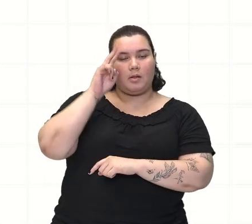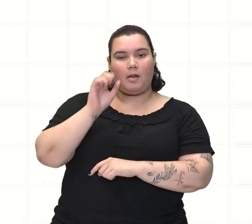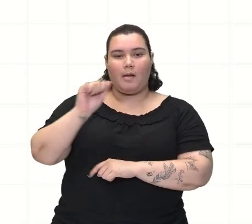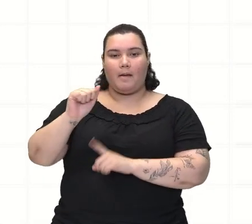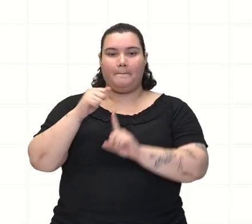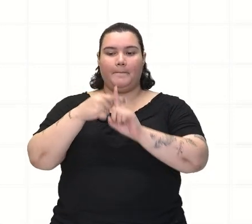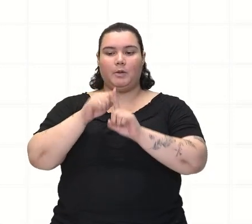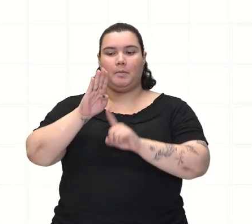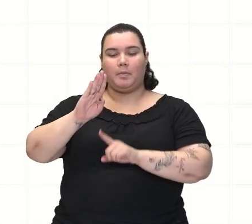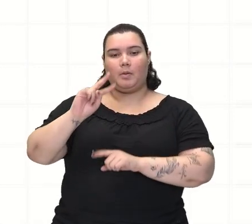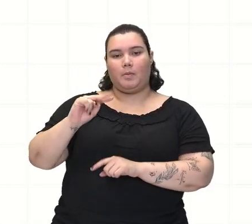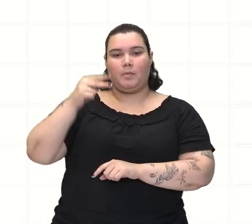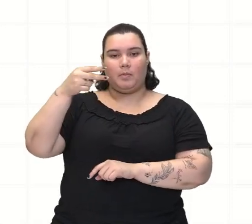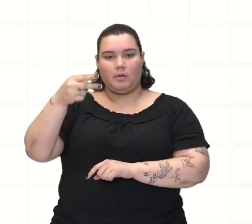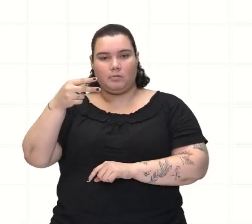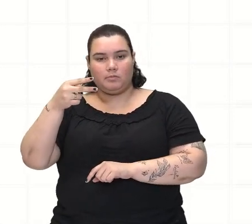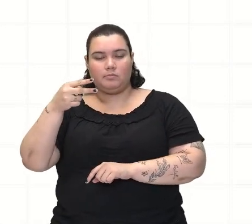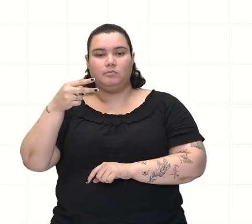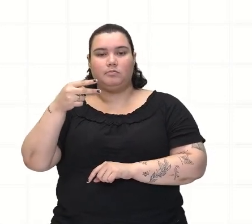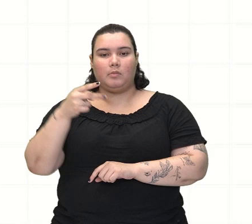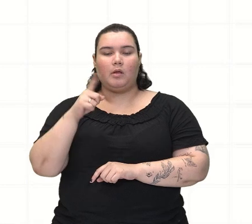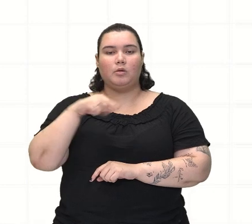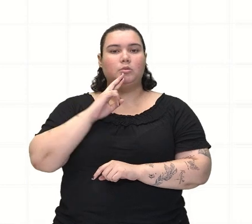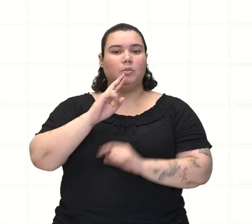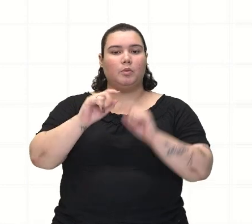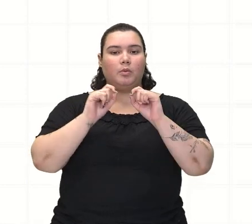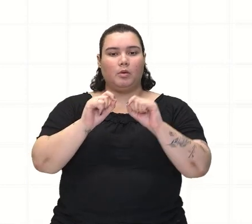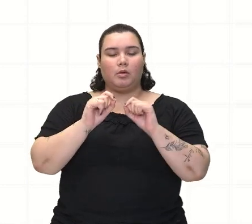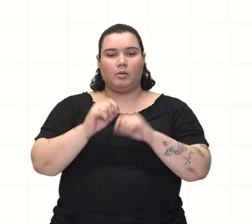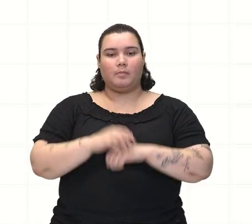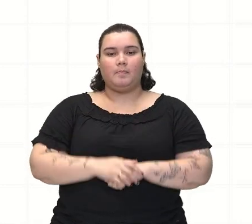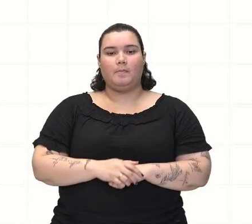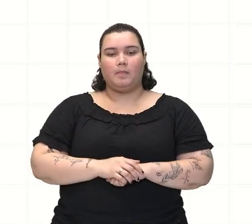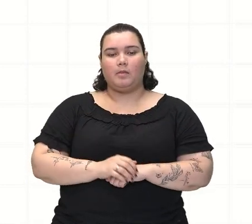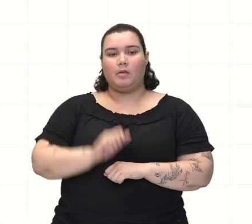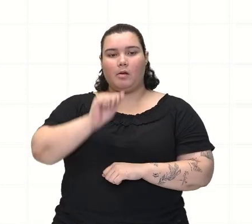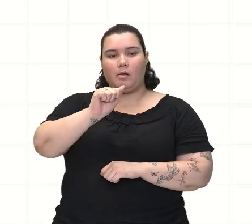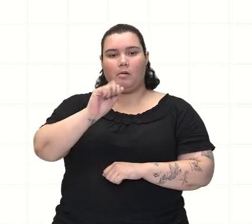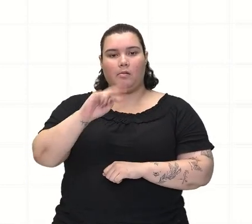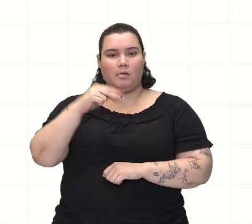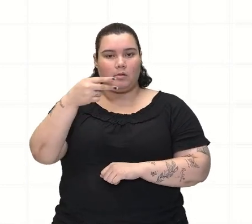mais b ao quadrado vai ser quem? O quadrado do primeiro